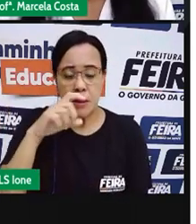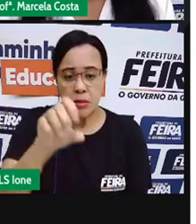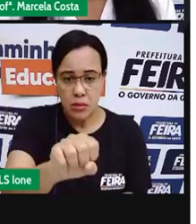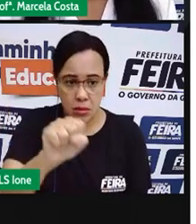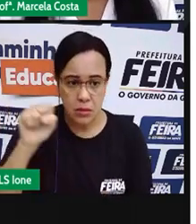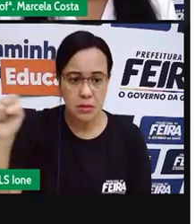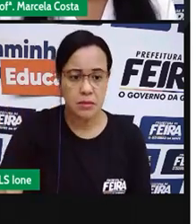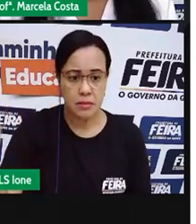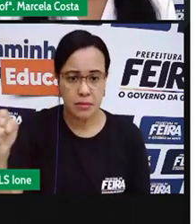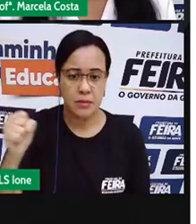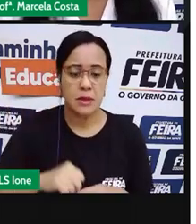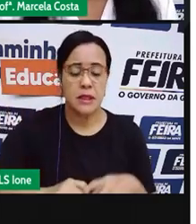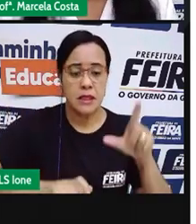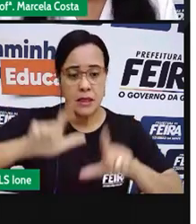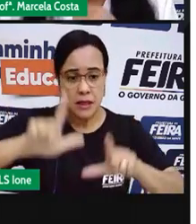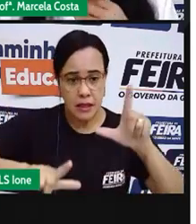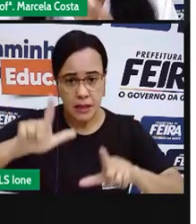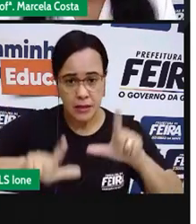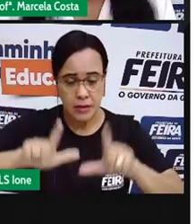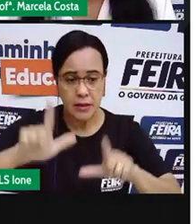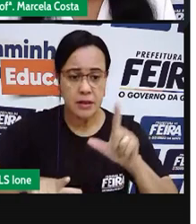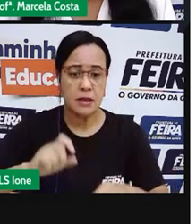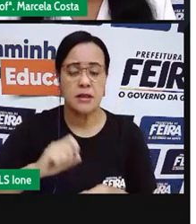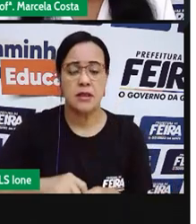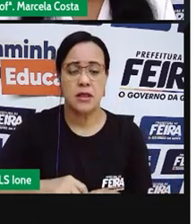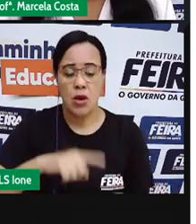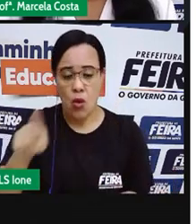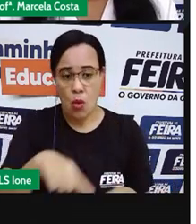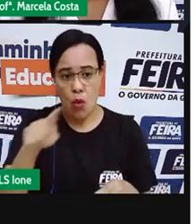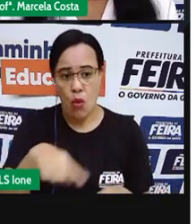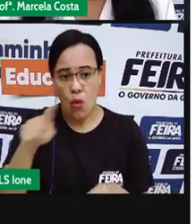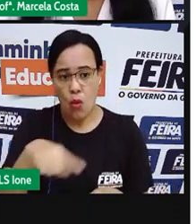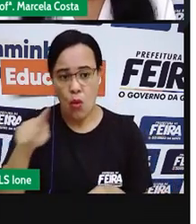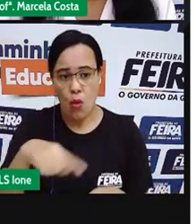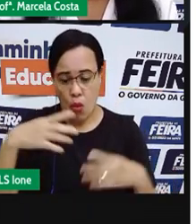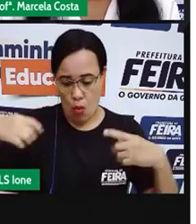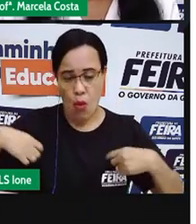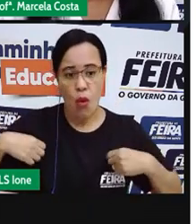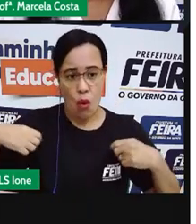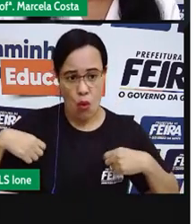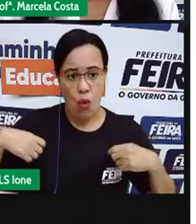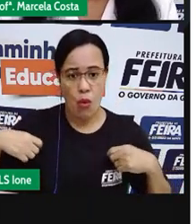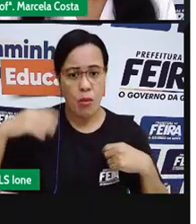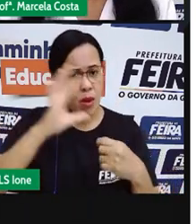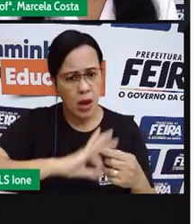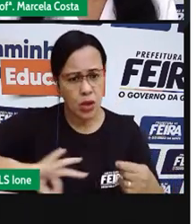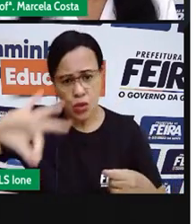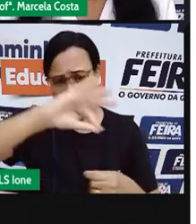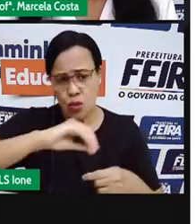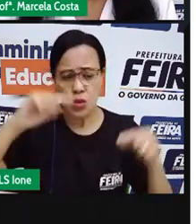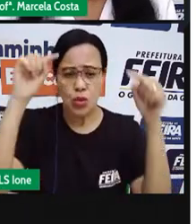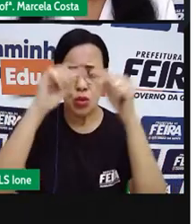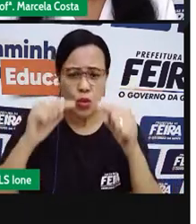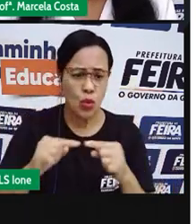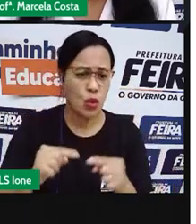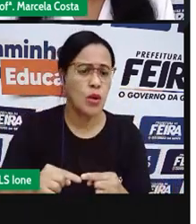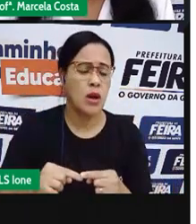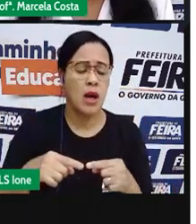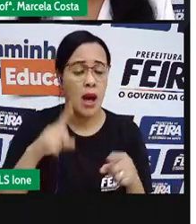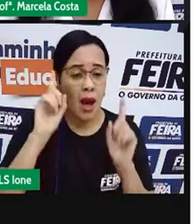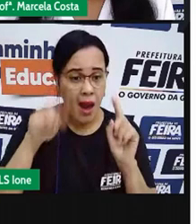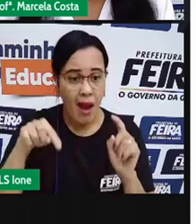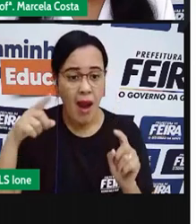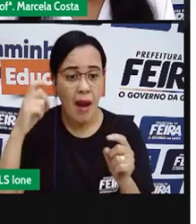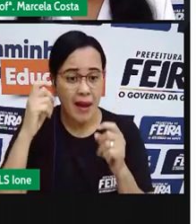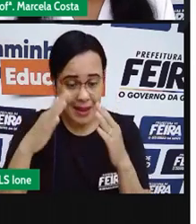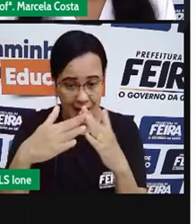né, televisores, máquinas de lavar, todos esses equipamentos que a gente tem,